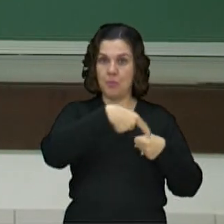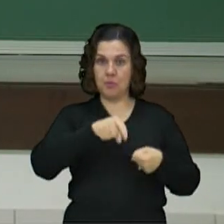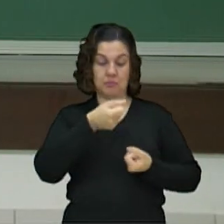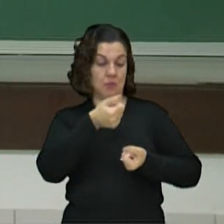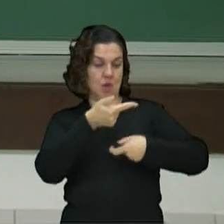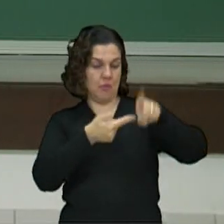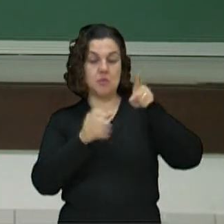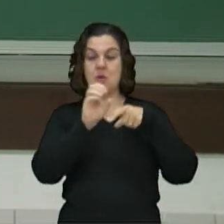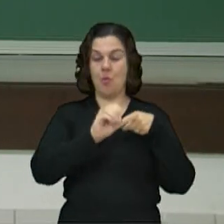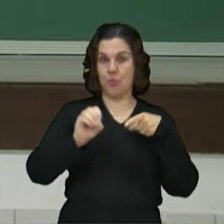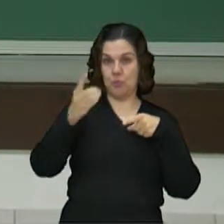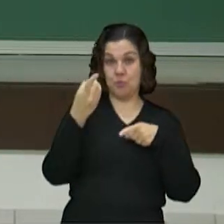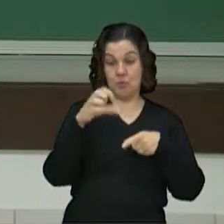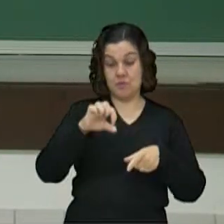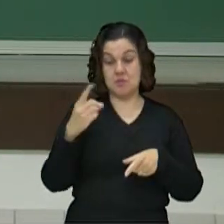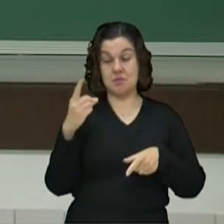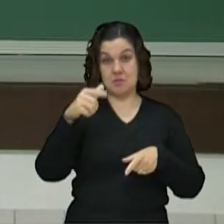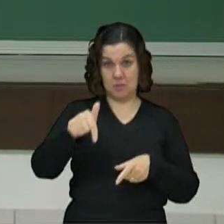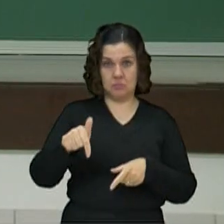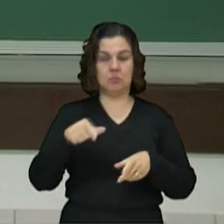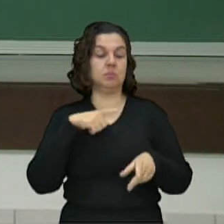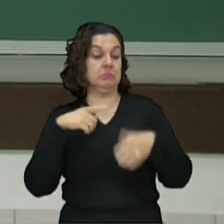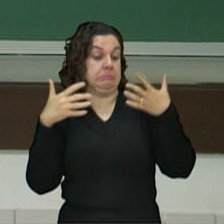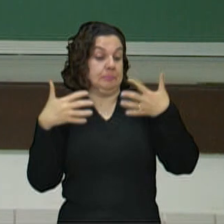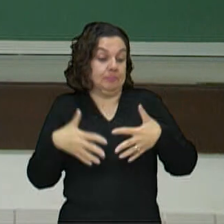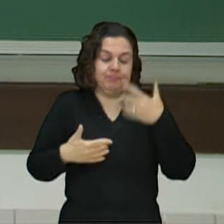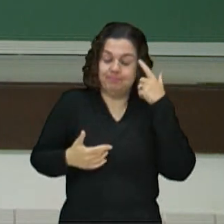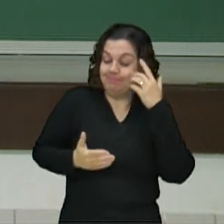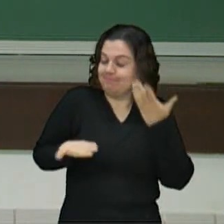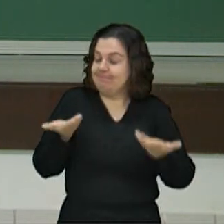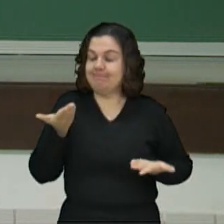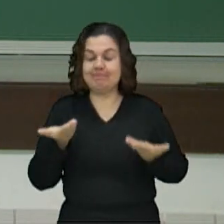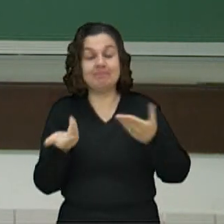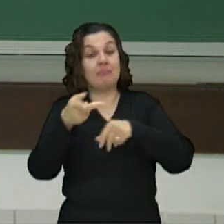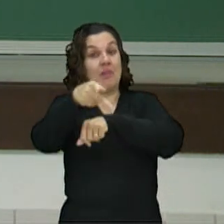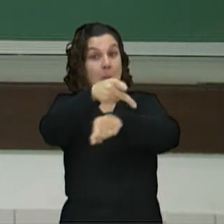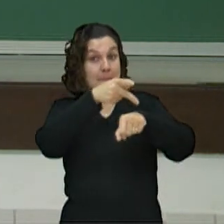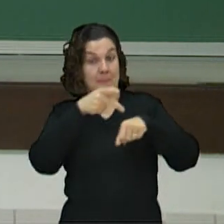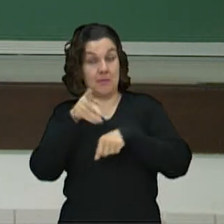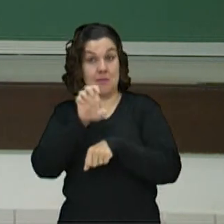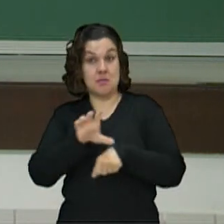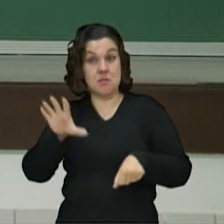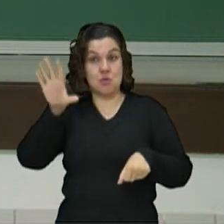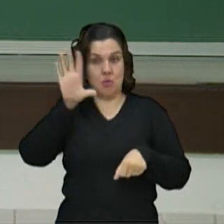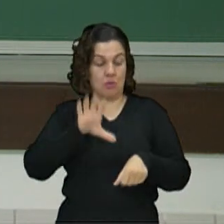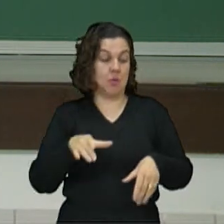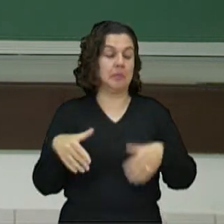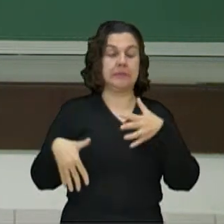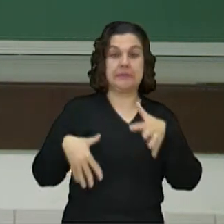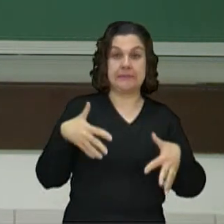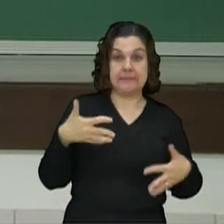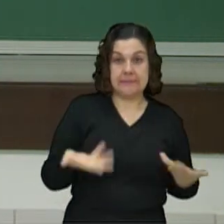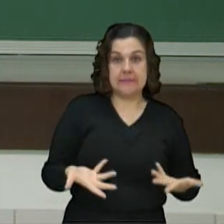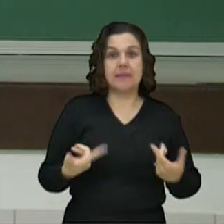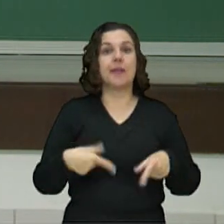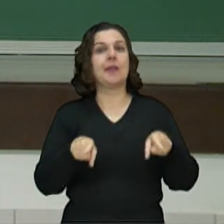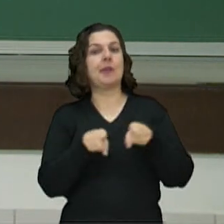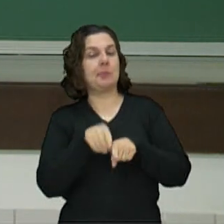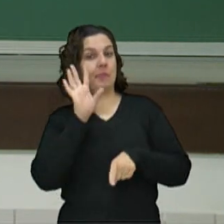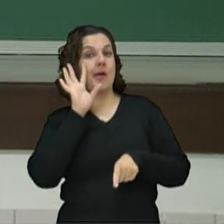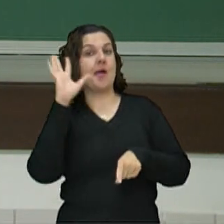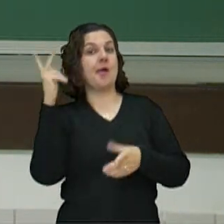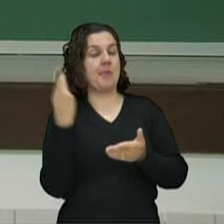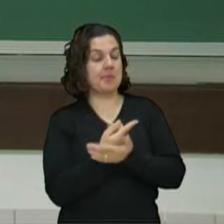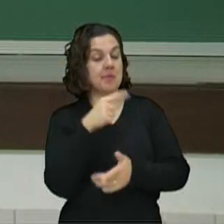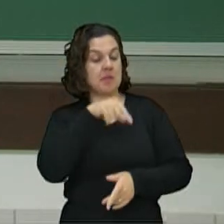de 17. Então havia esse medo entre elites de vários países europeus. O mesmo vai acontecer no